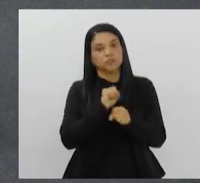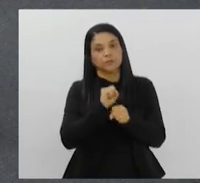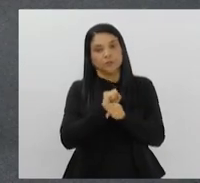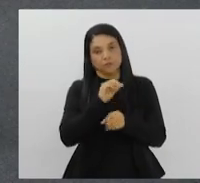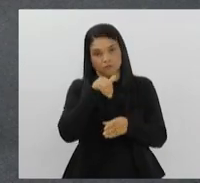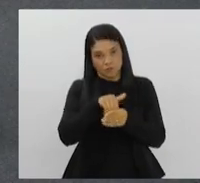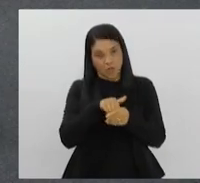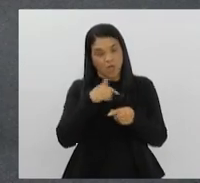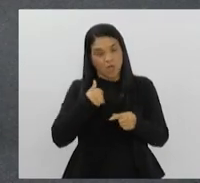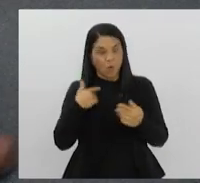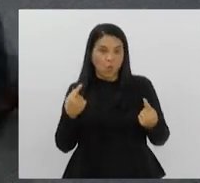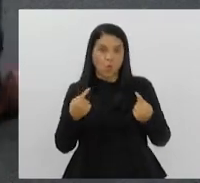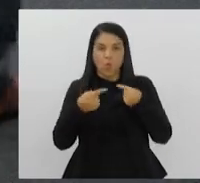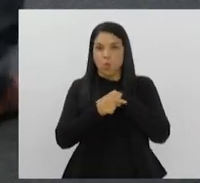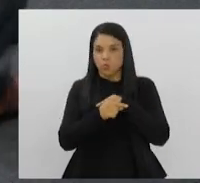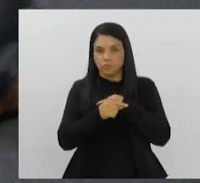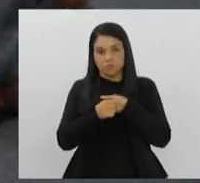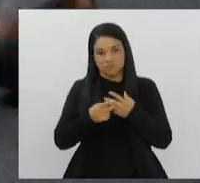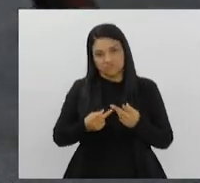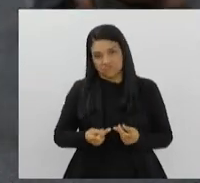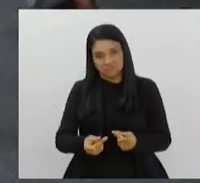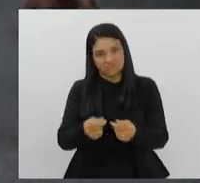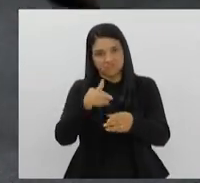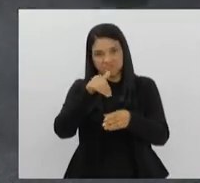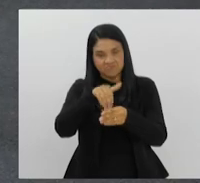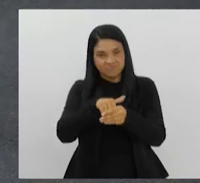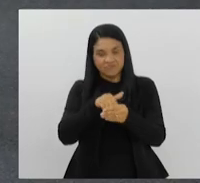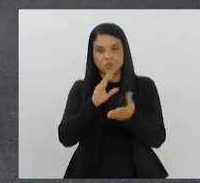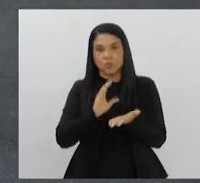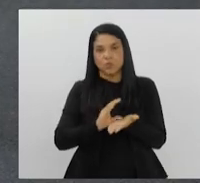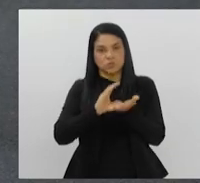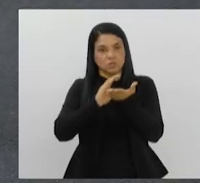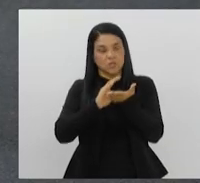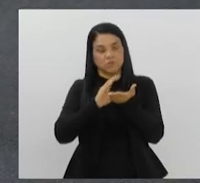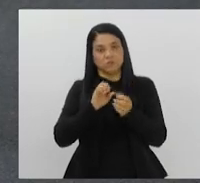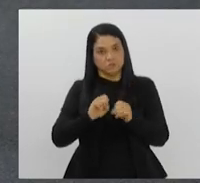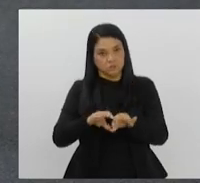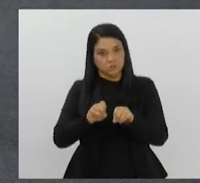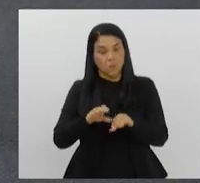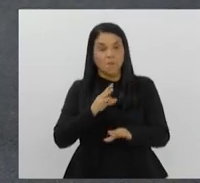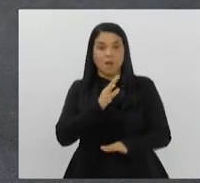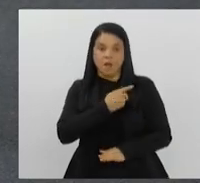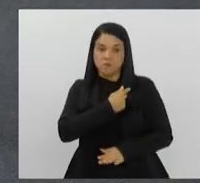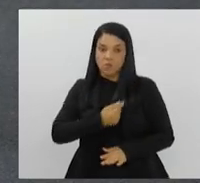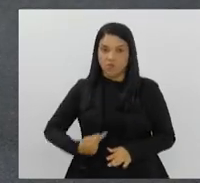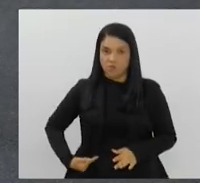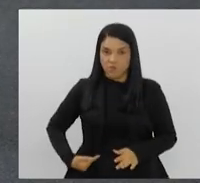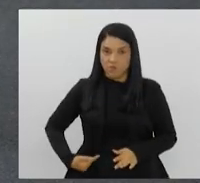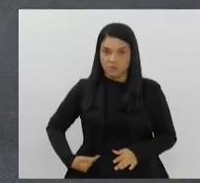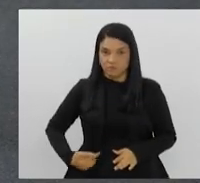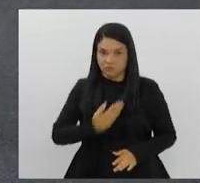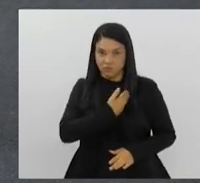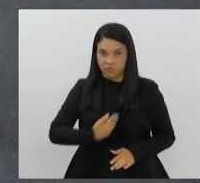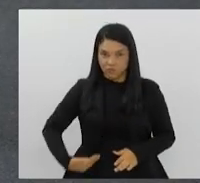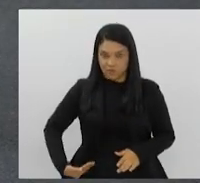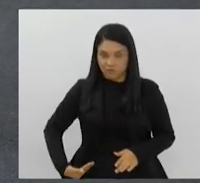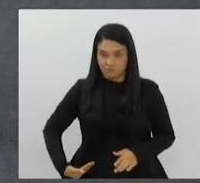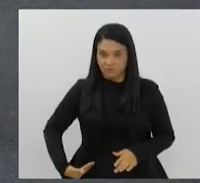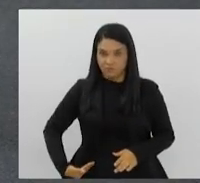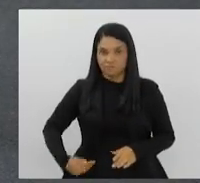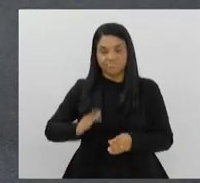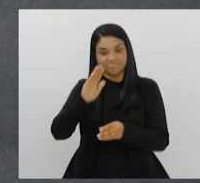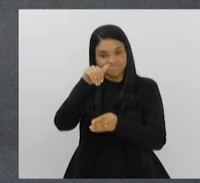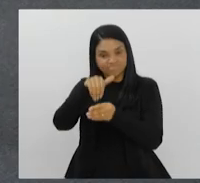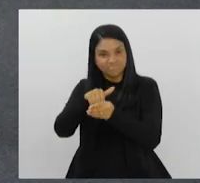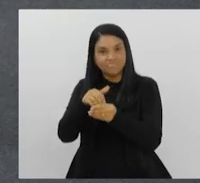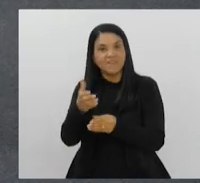que permite reeleição ad eterno no Conselho Estadual de Educação, mas como o governo está imbuído de reeleger o atual